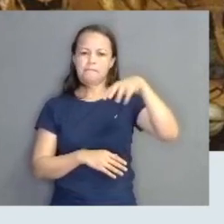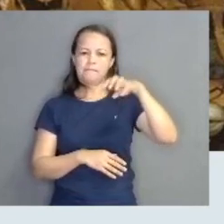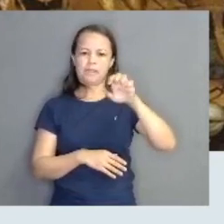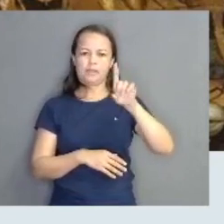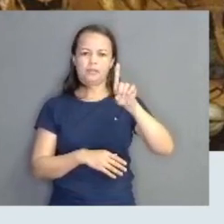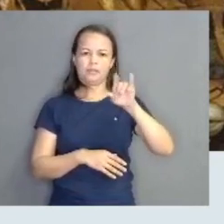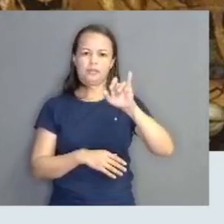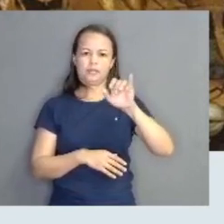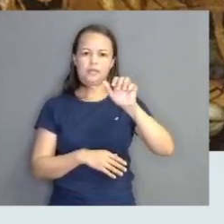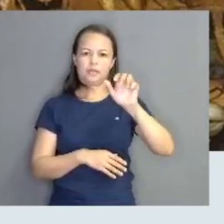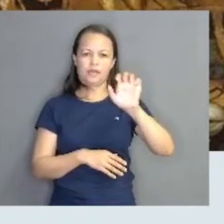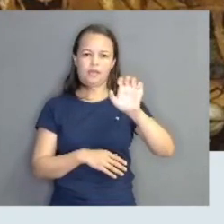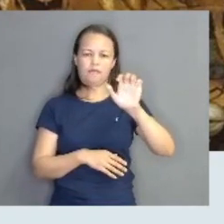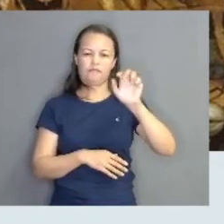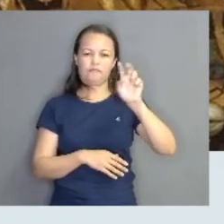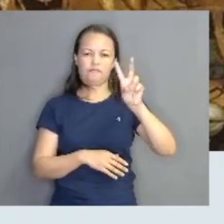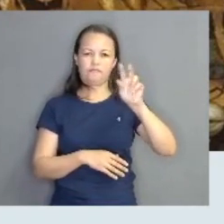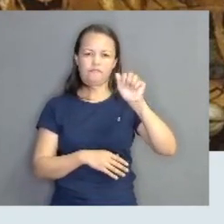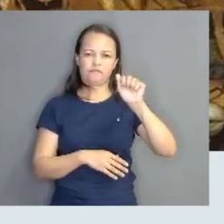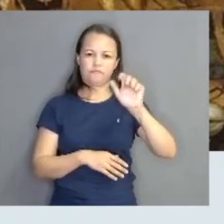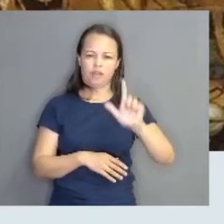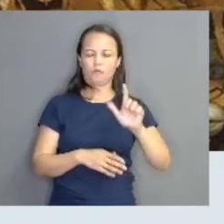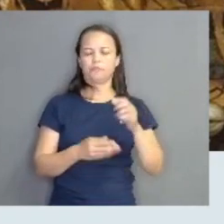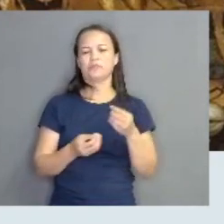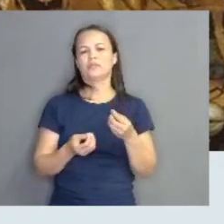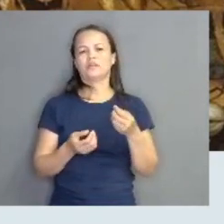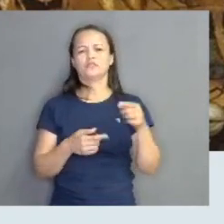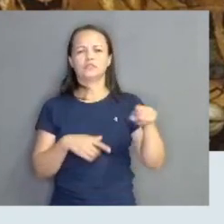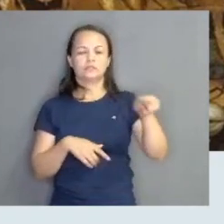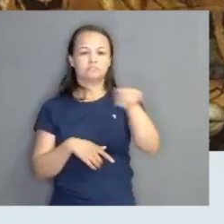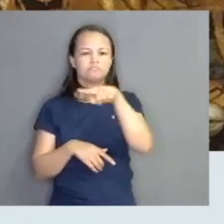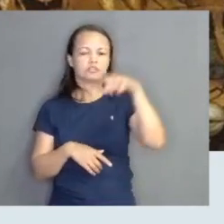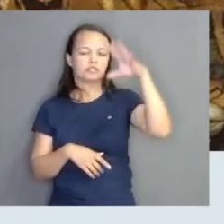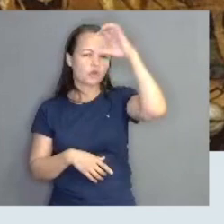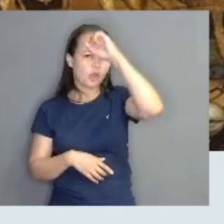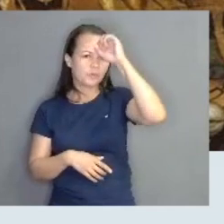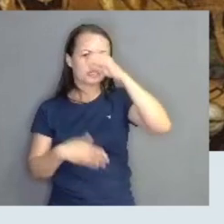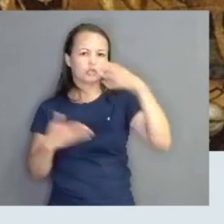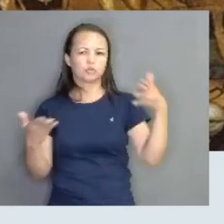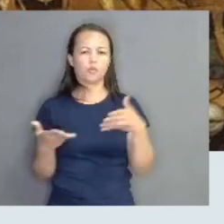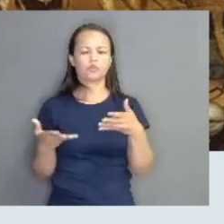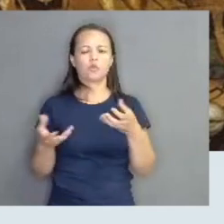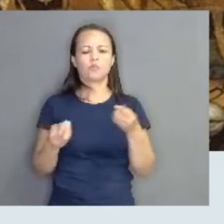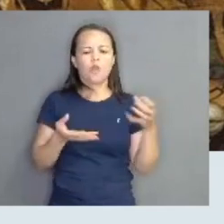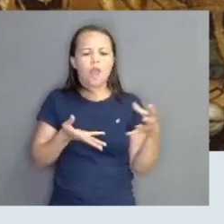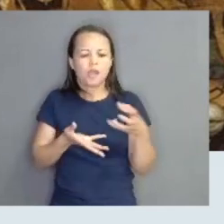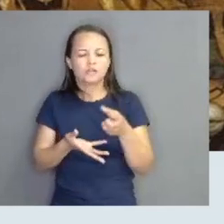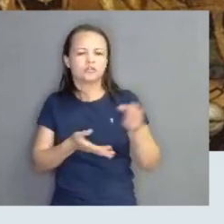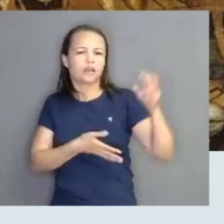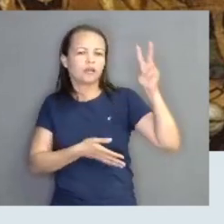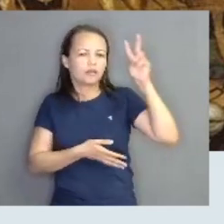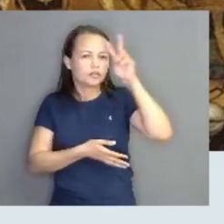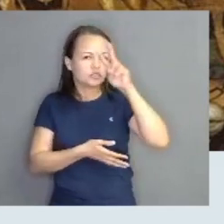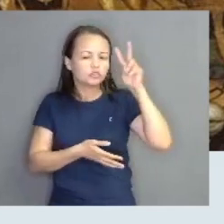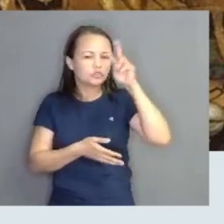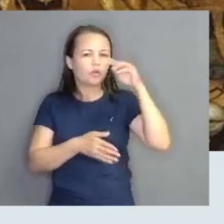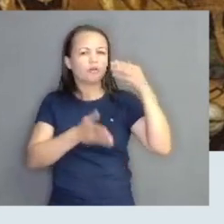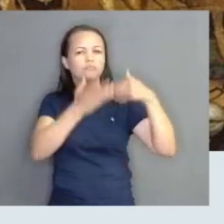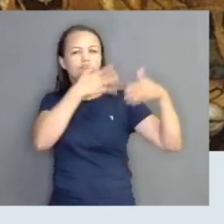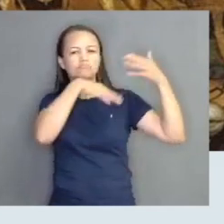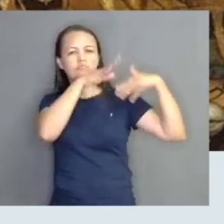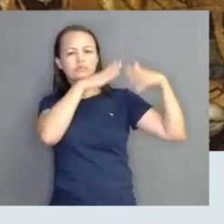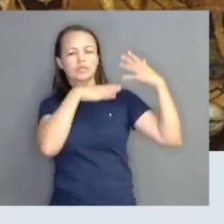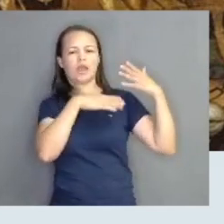aprendendo o que é a história, como resgatar a história. Esse exemplo é de resgate da história da